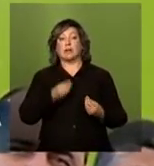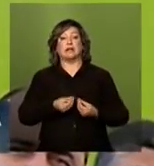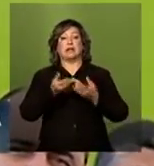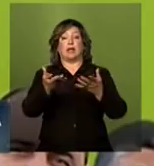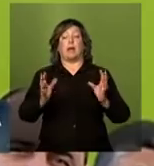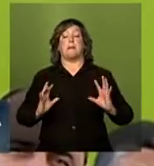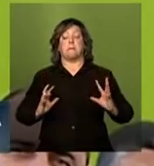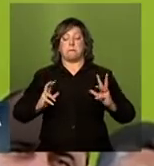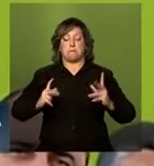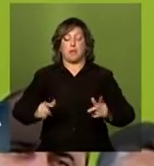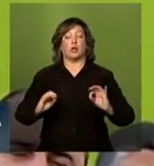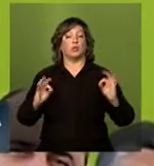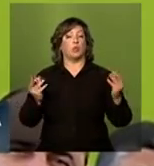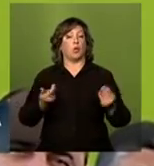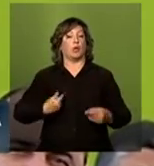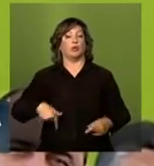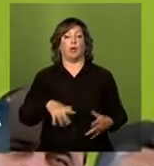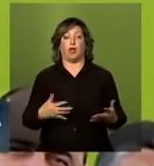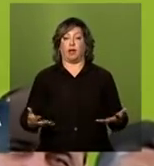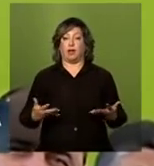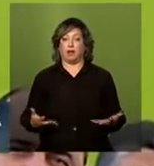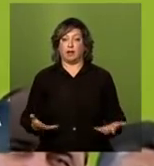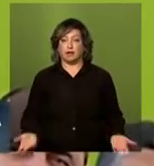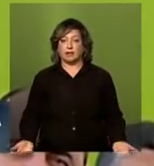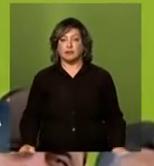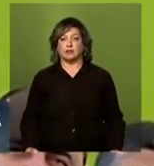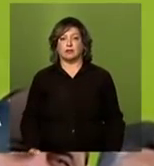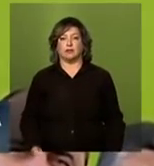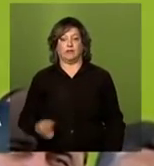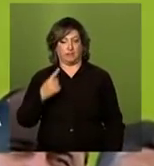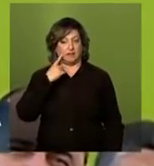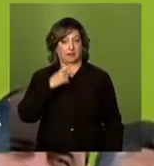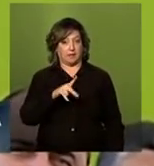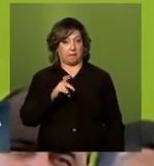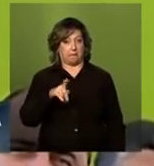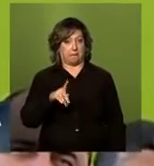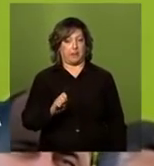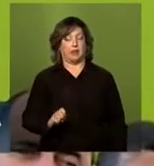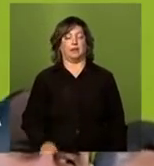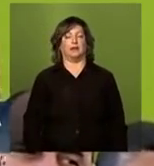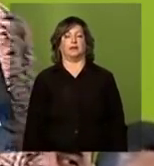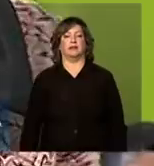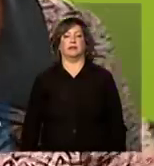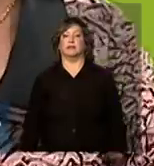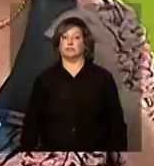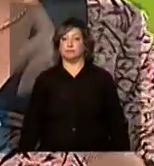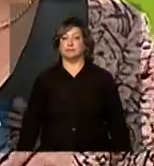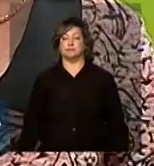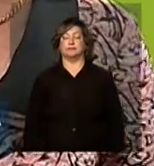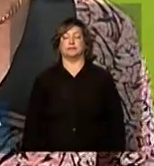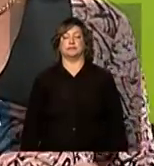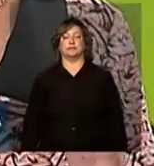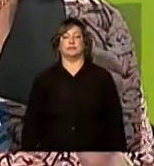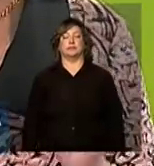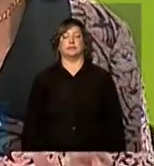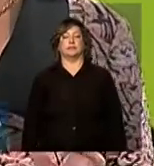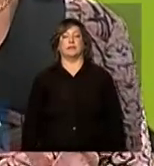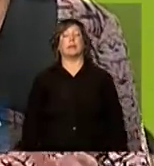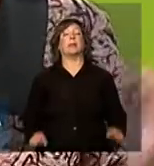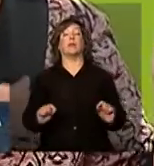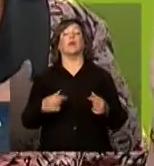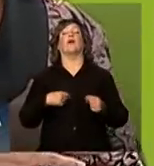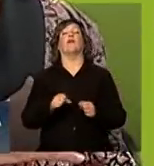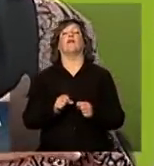máquinas que nós queremos viu PEP Pois é aí que que eu